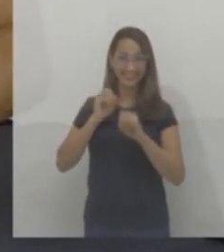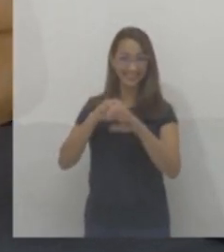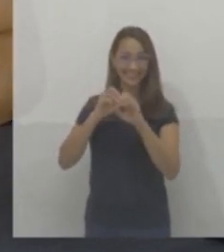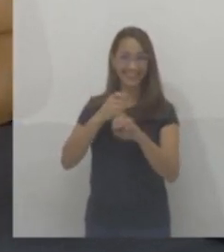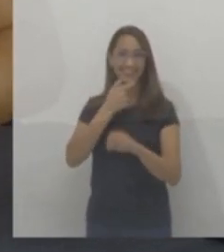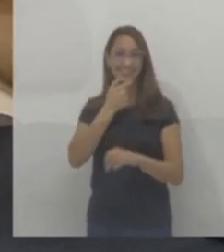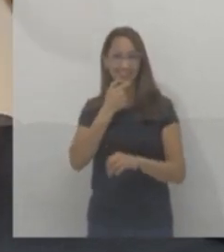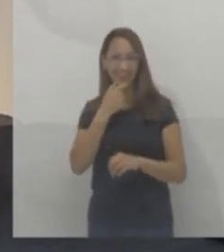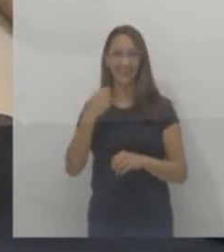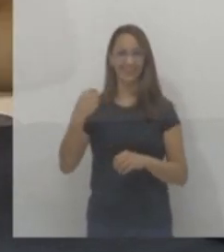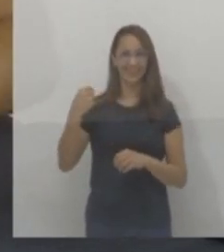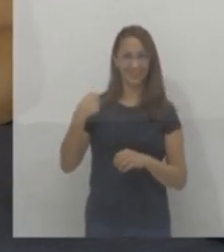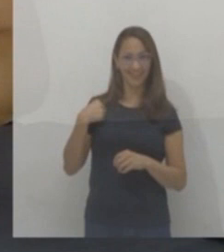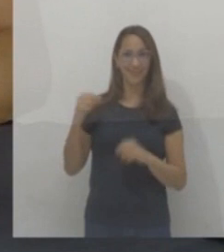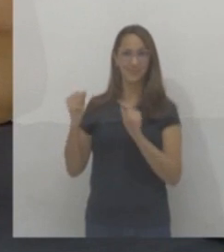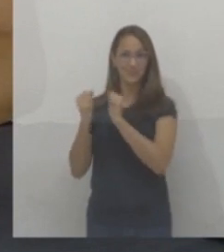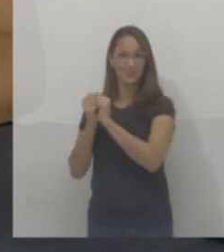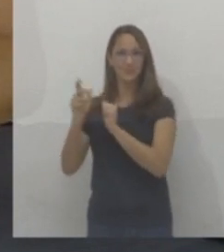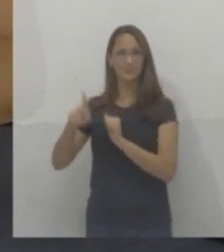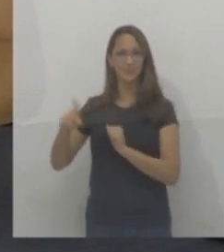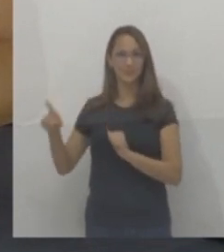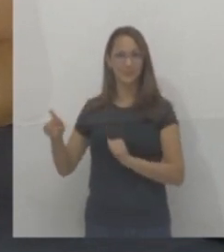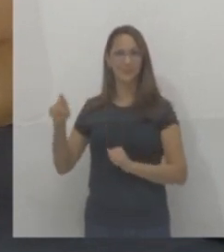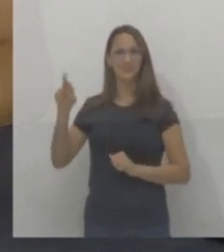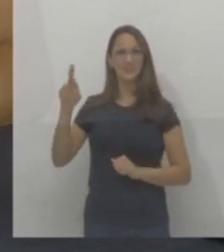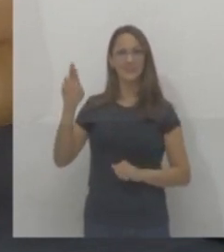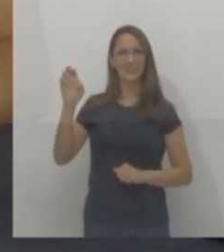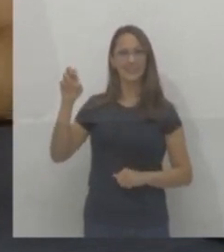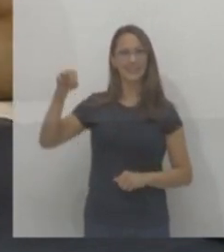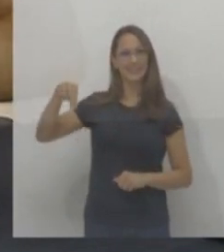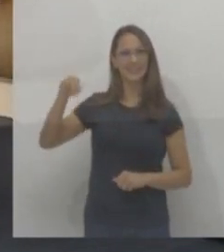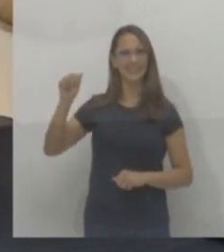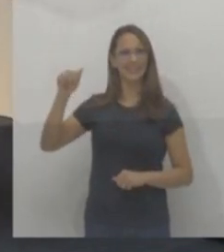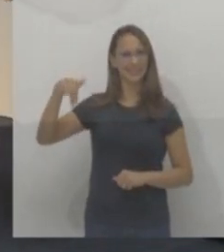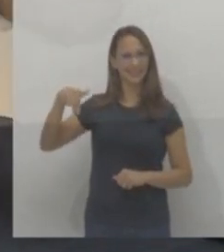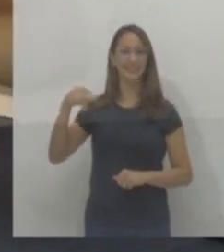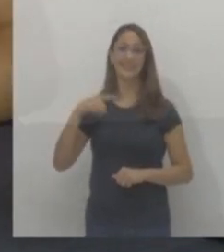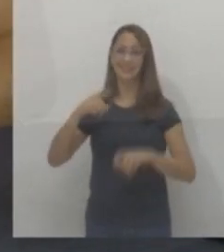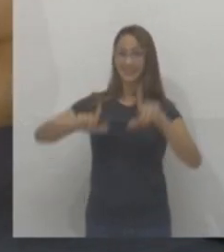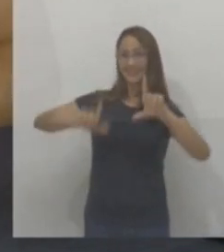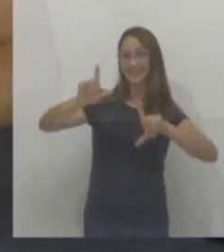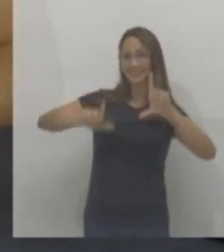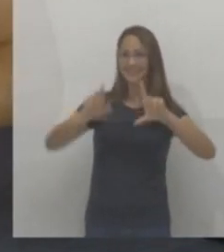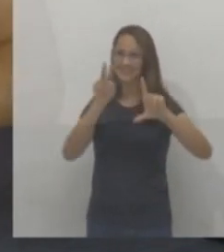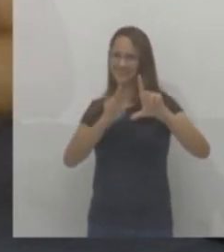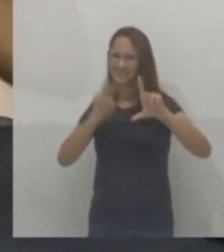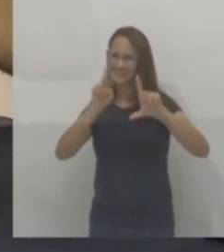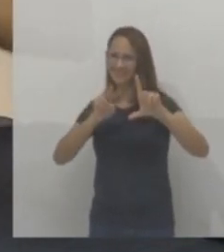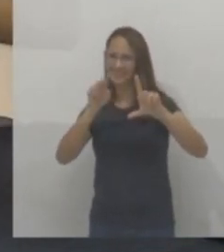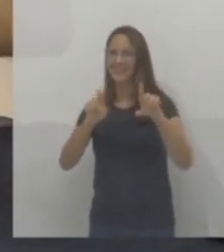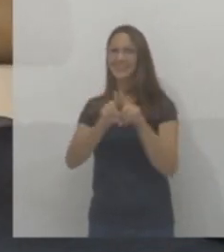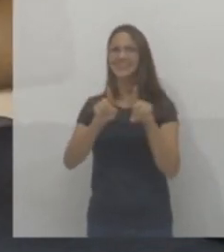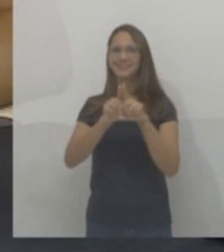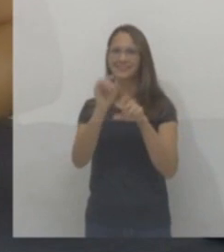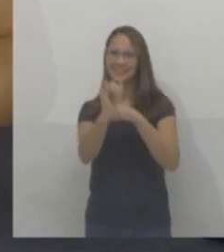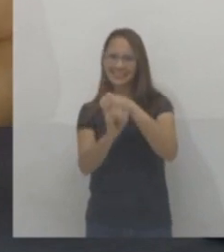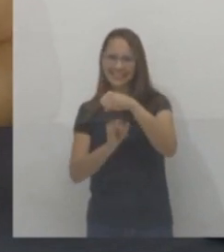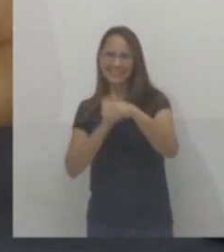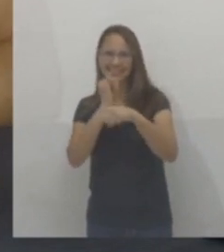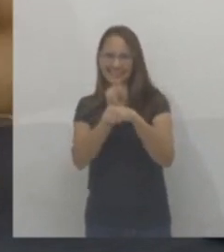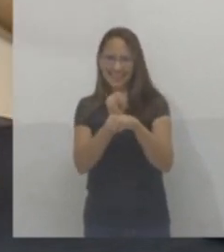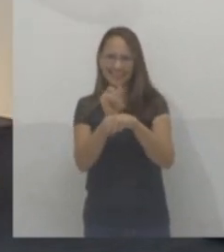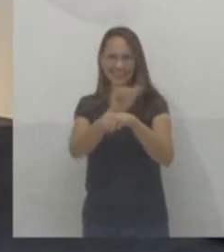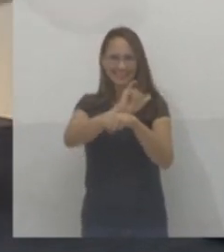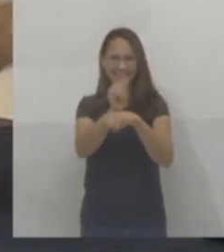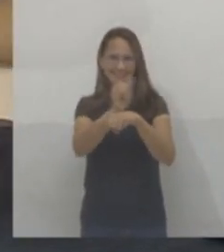o professor Renan. As aulas estão sendo transmitidas aí pela TV e também na internet, né, onde você pode acessar o site